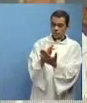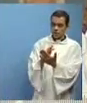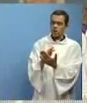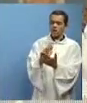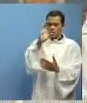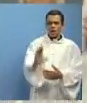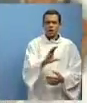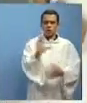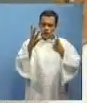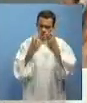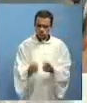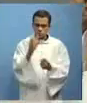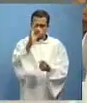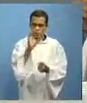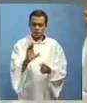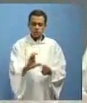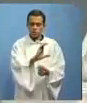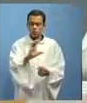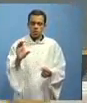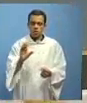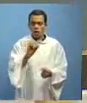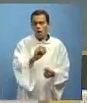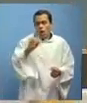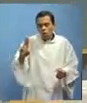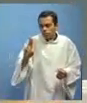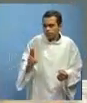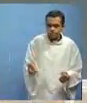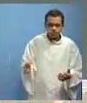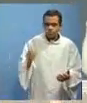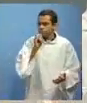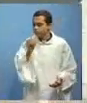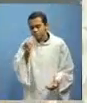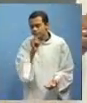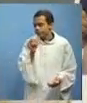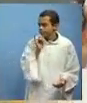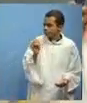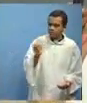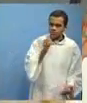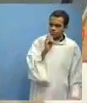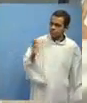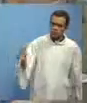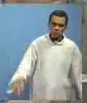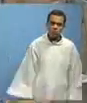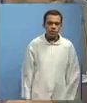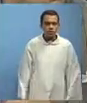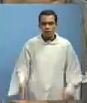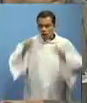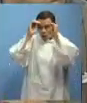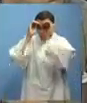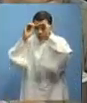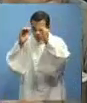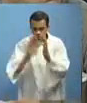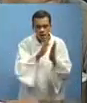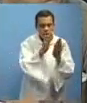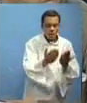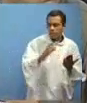nota a primeira coisa que a sagrada família ensina porque a sua família sagrada obediência à palavra de deus eu